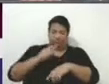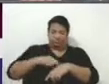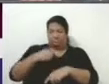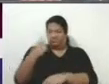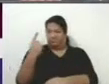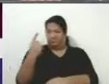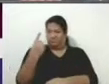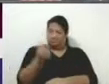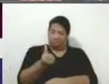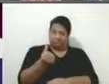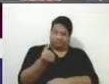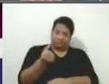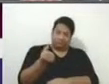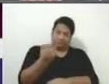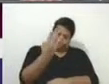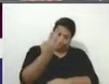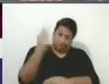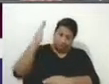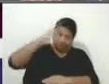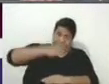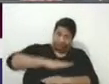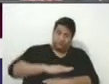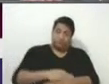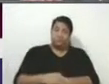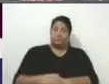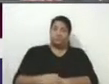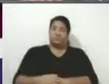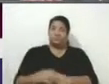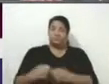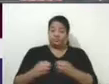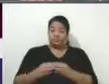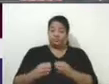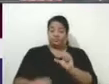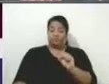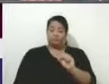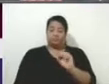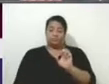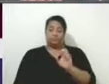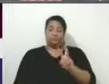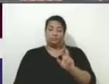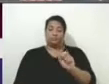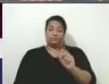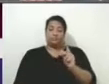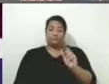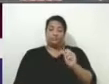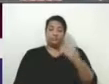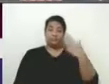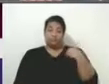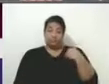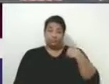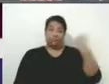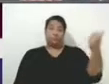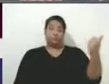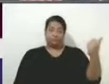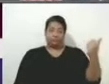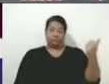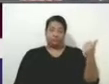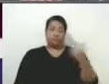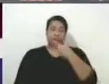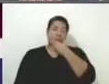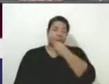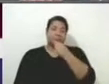também fui convidado pelo CEVAP de Botucatu, na pessoa do diretor Rui, se abra o professor Dr. Rui,